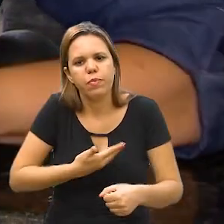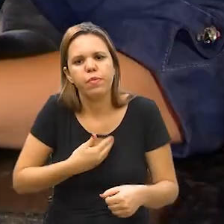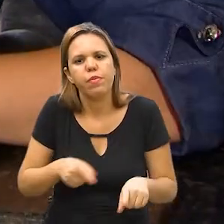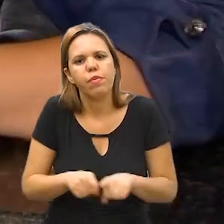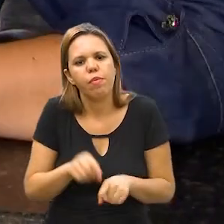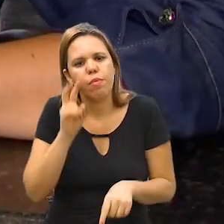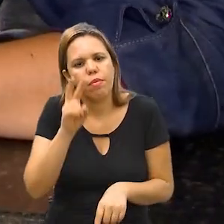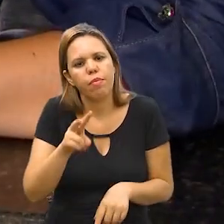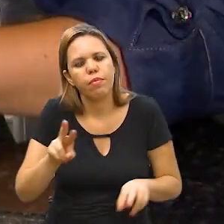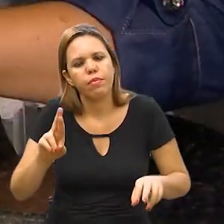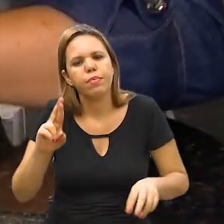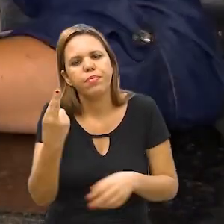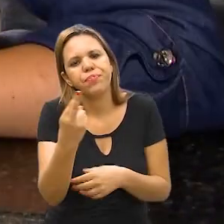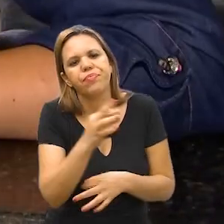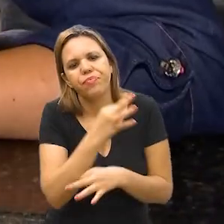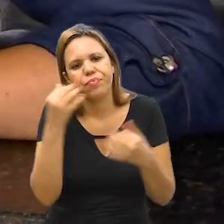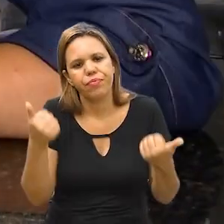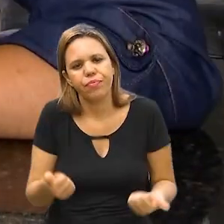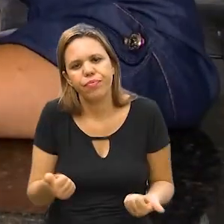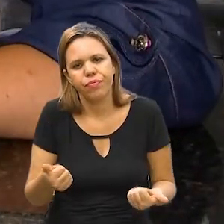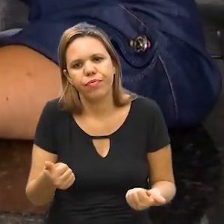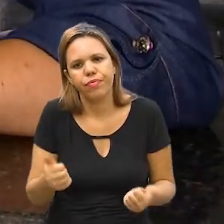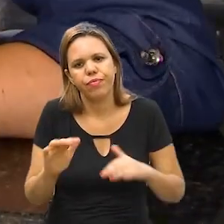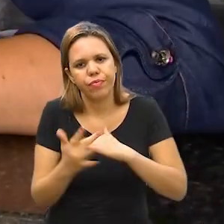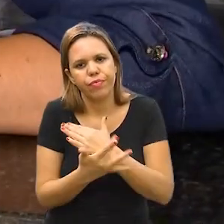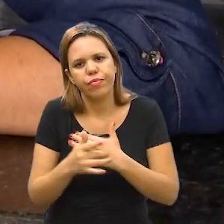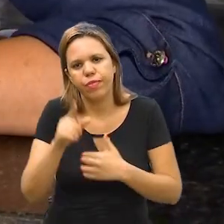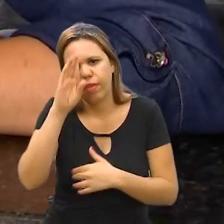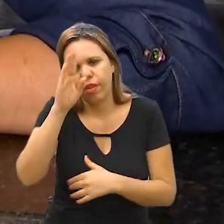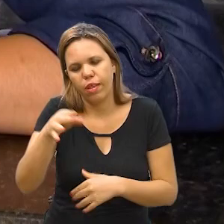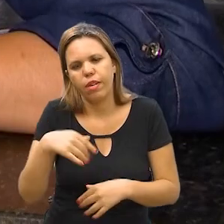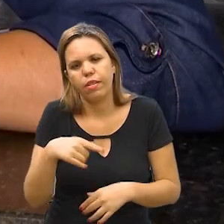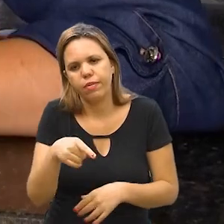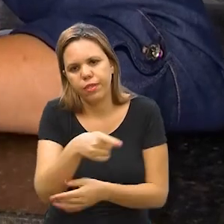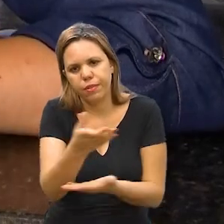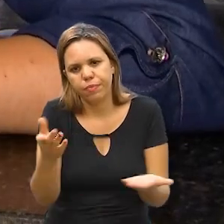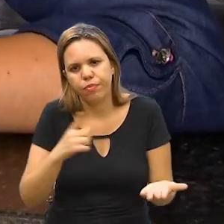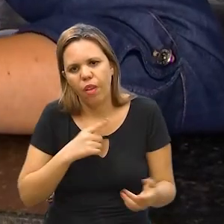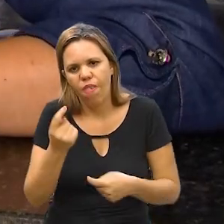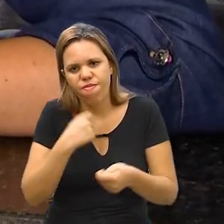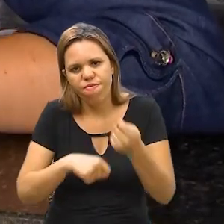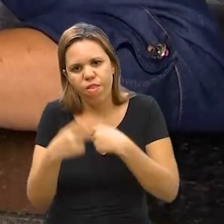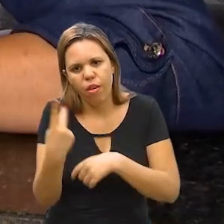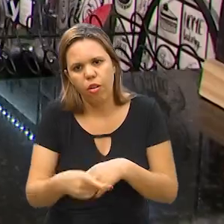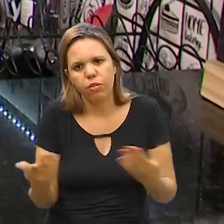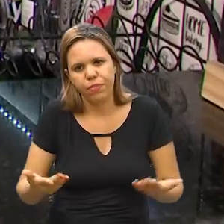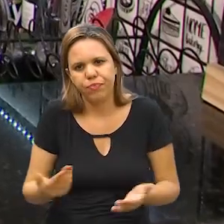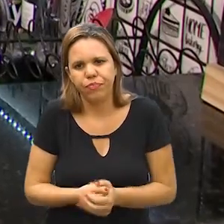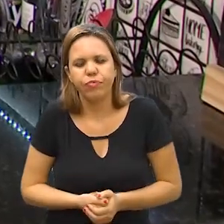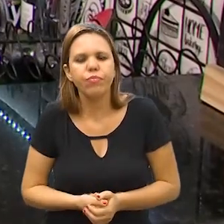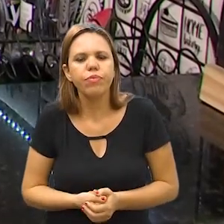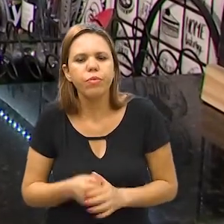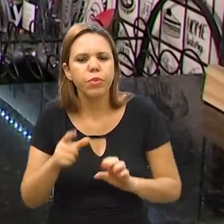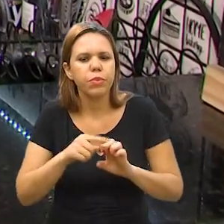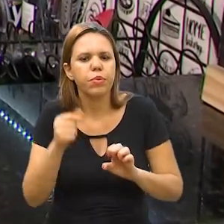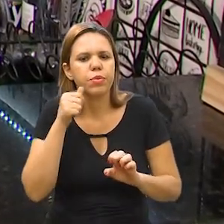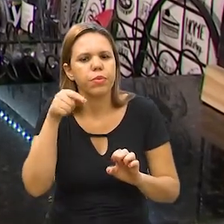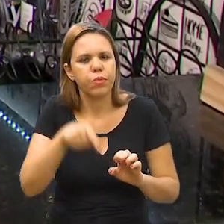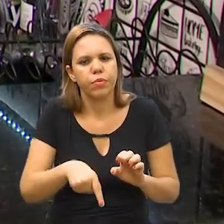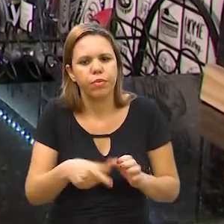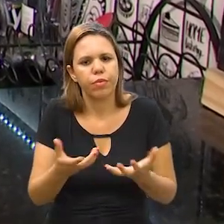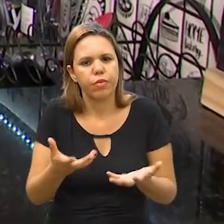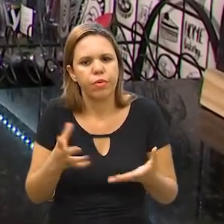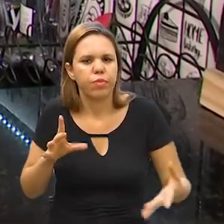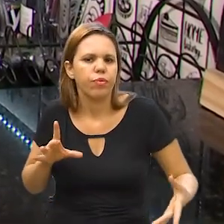e olham e vê o resultado. Então a rede social acho que é fundamental para você ter o seu negócio hoje. A empreendedora, que